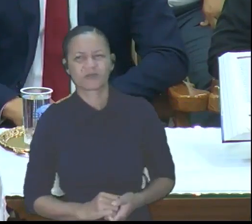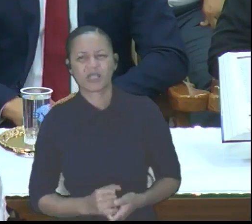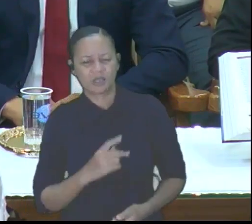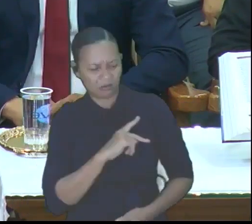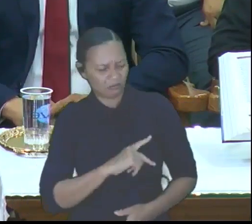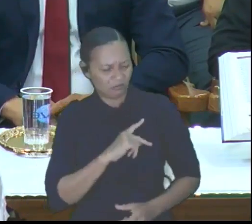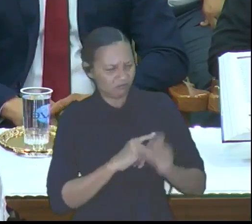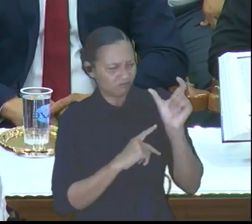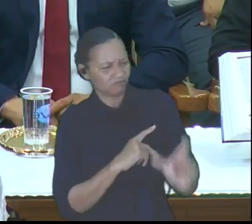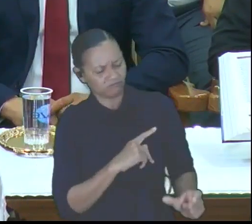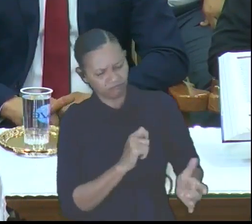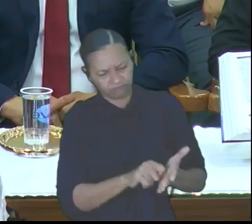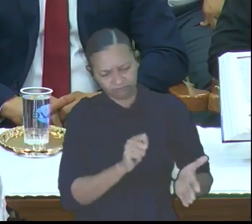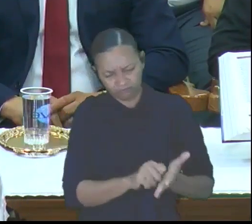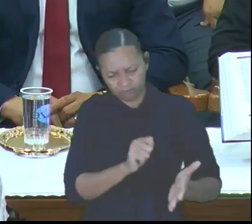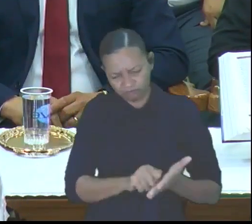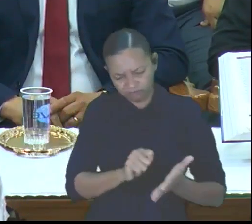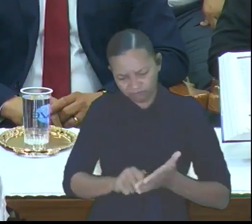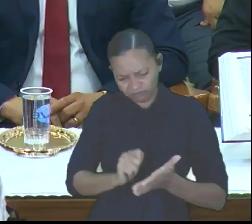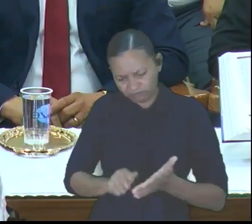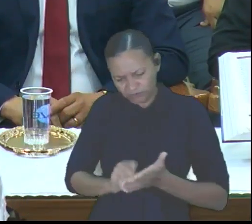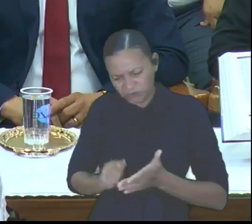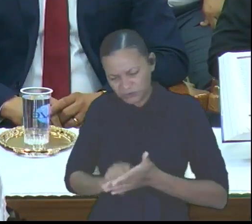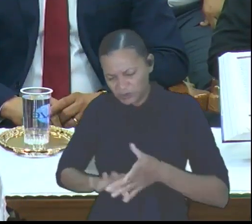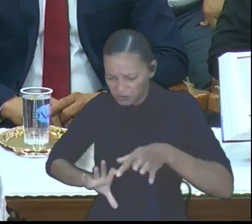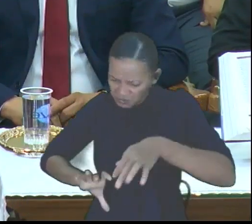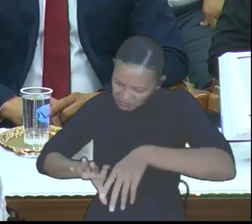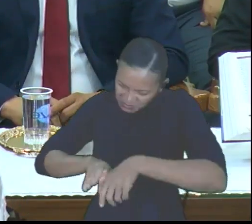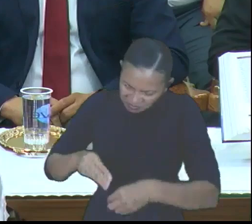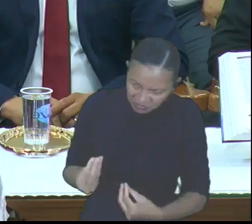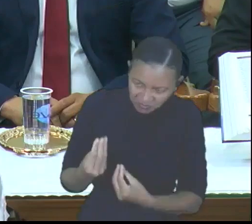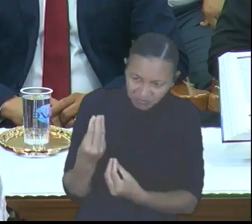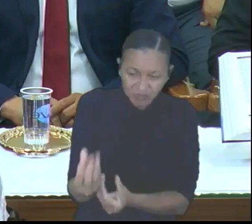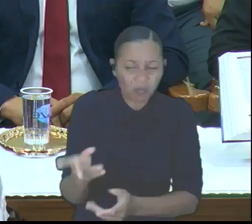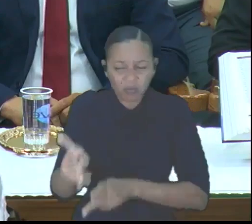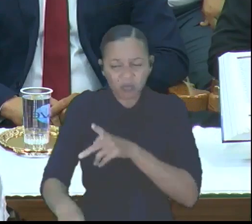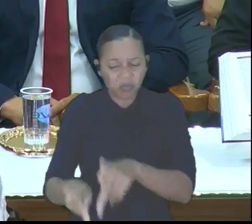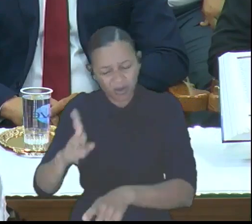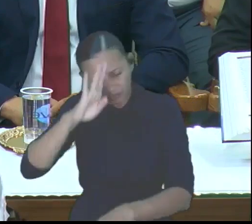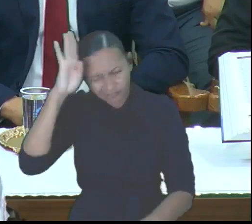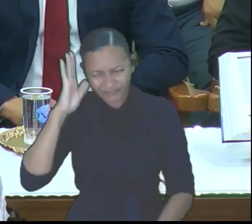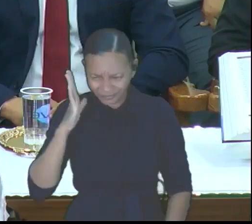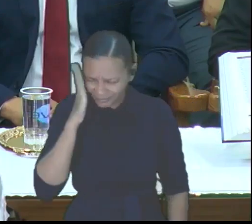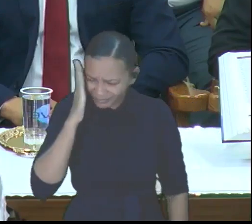Paulo, escrevendo aos Romanos, vai dizer assim, e bem sabemos,